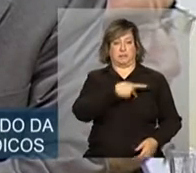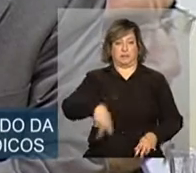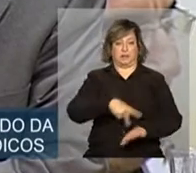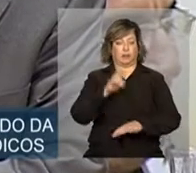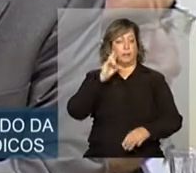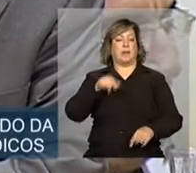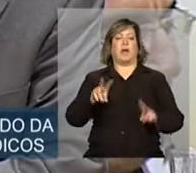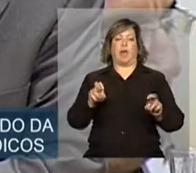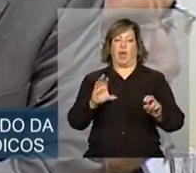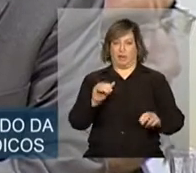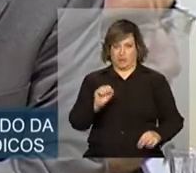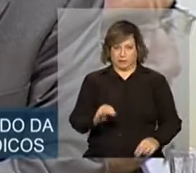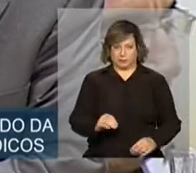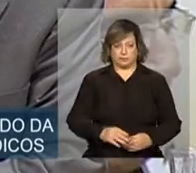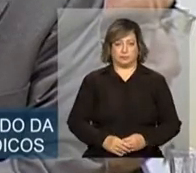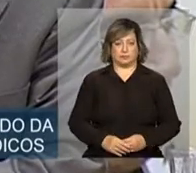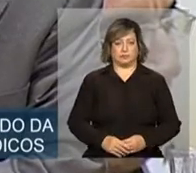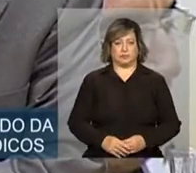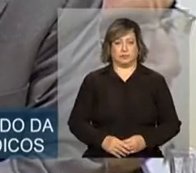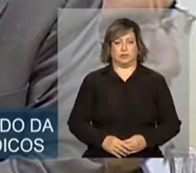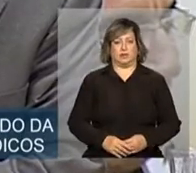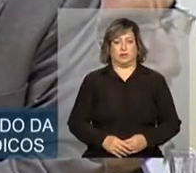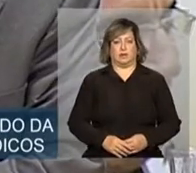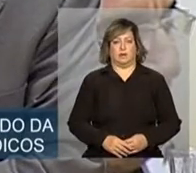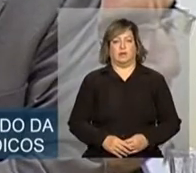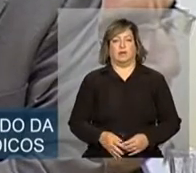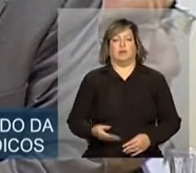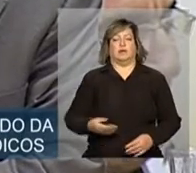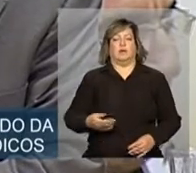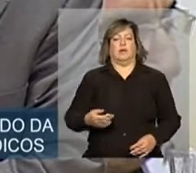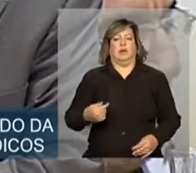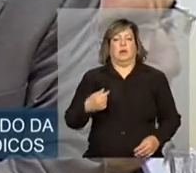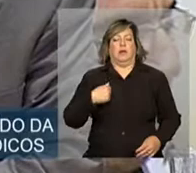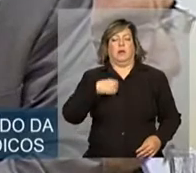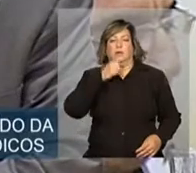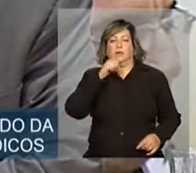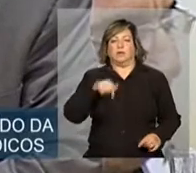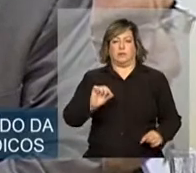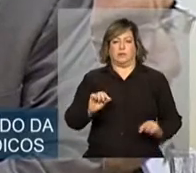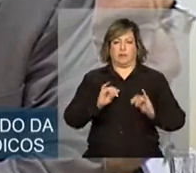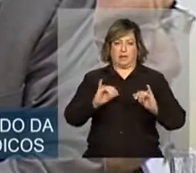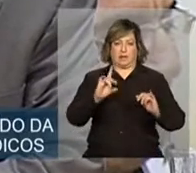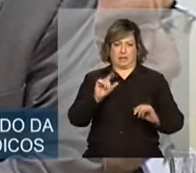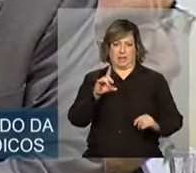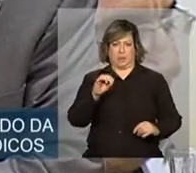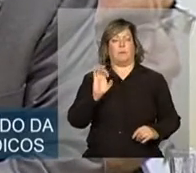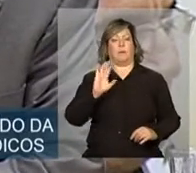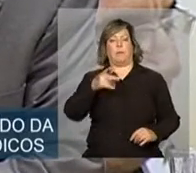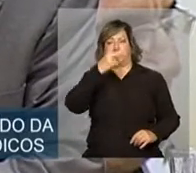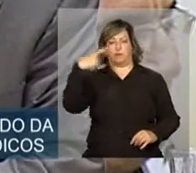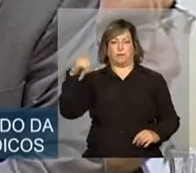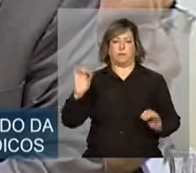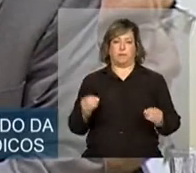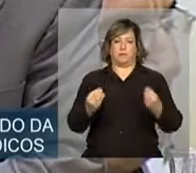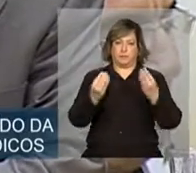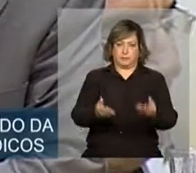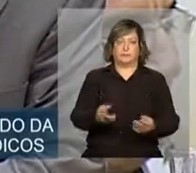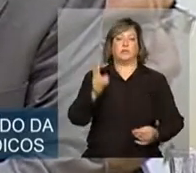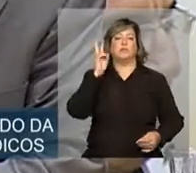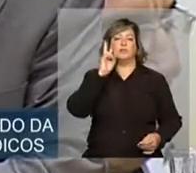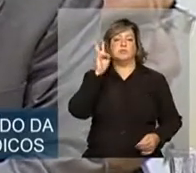esse caso é nós não temos aqui eu pelos não tem aqui te dar os dados mas aí o pessoal pode passar depois